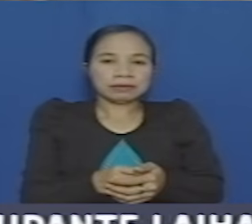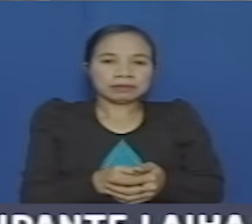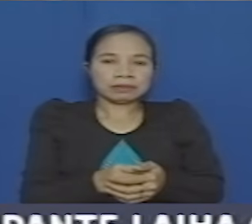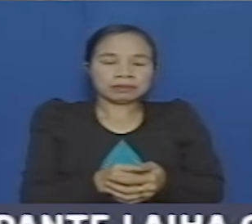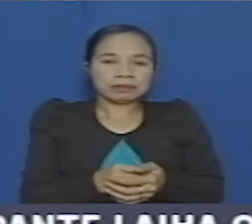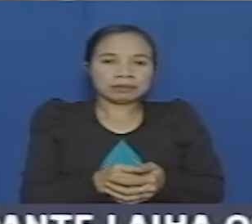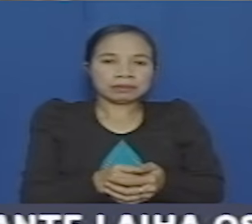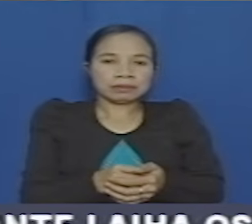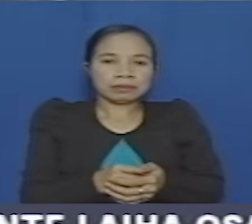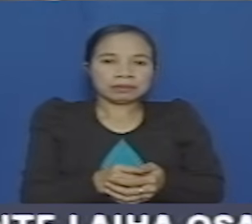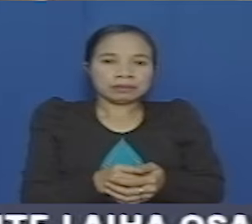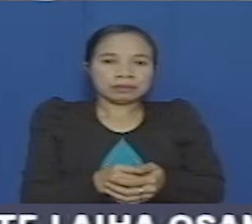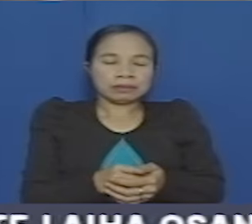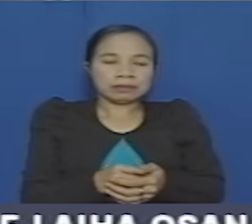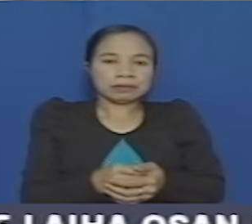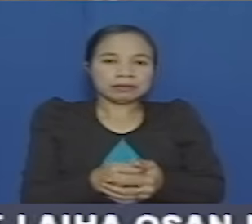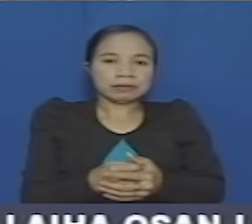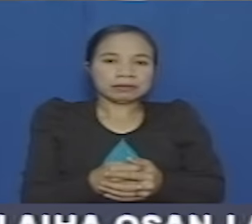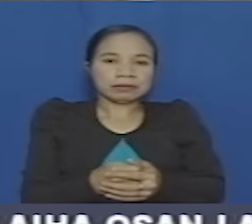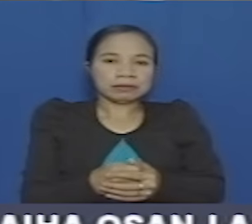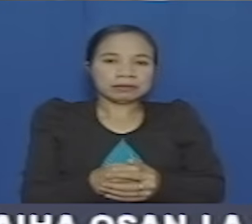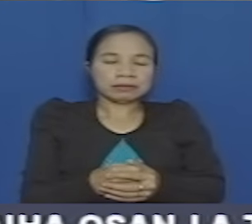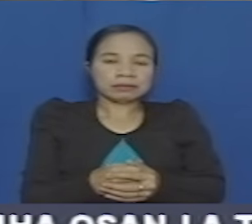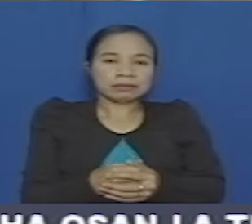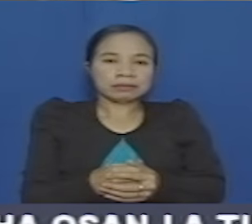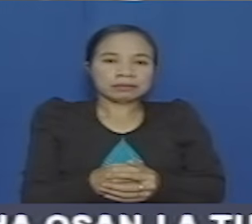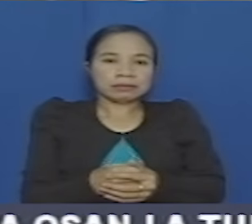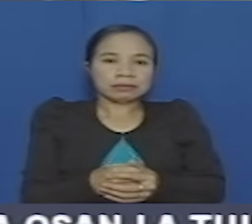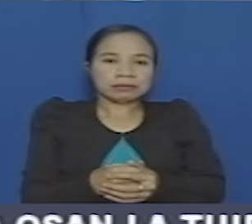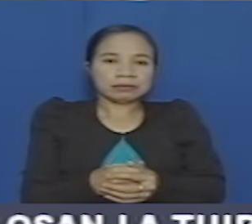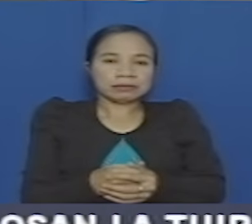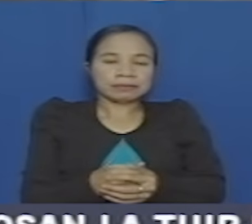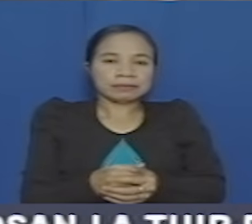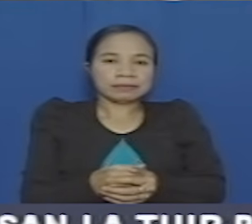Ebe, lepas apa itu? Apa lurban? Ya, langsung terus.